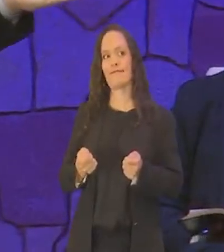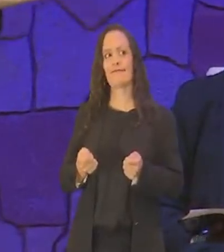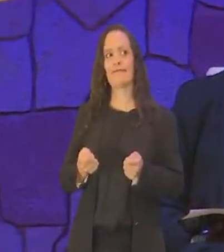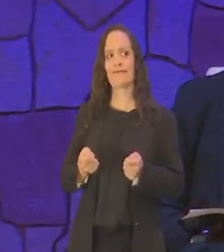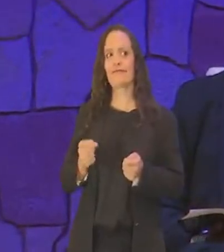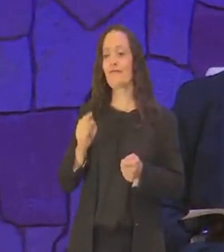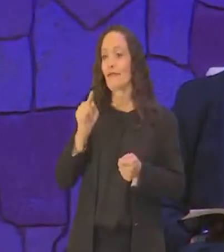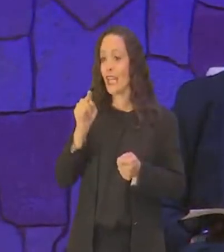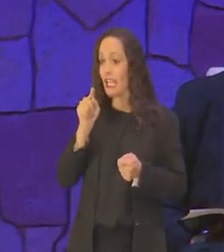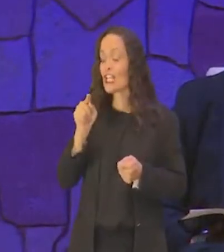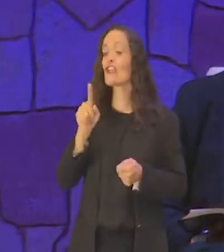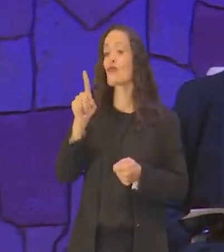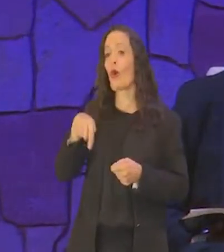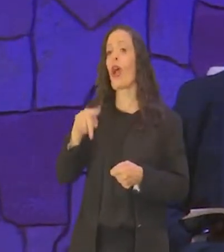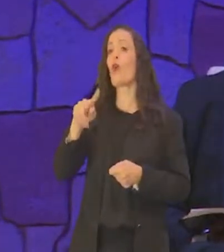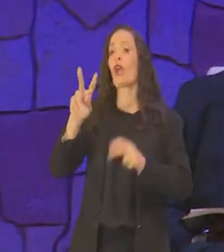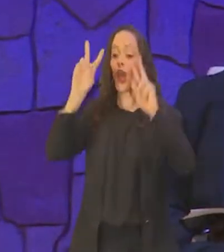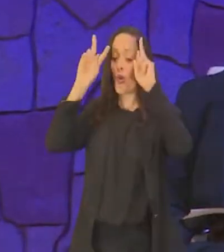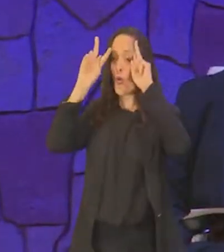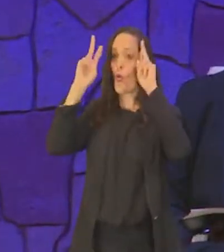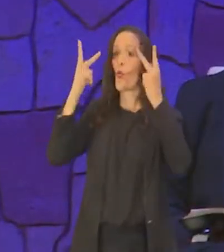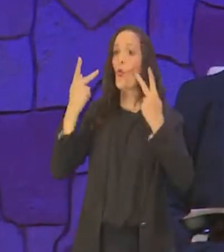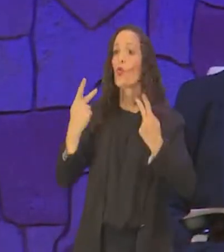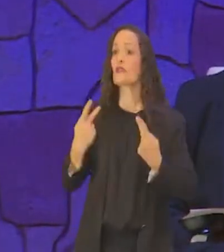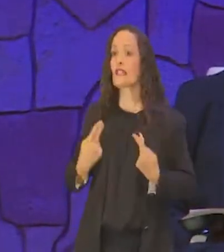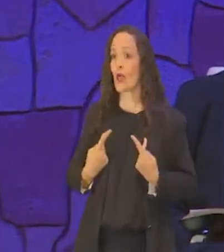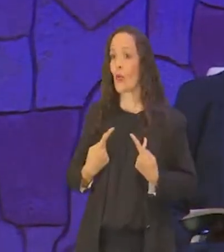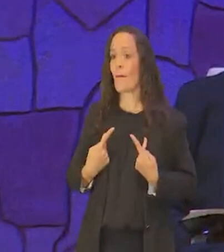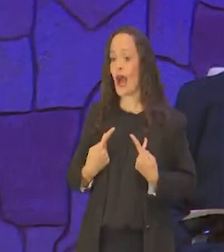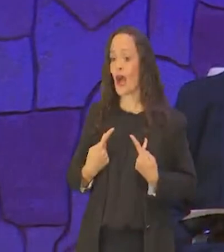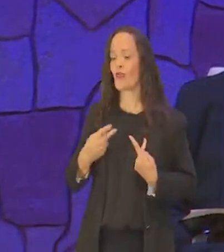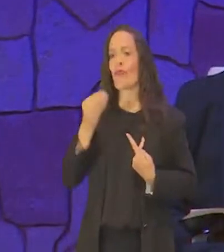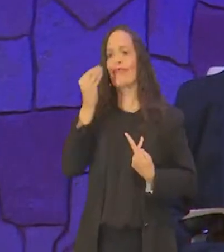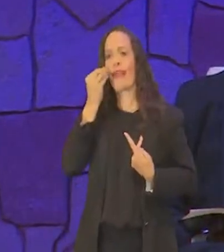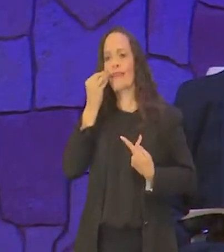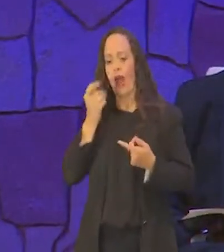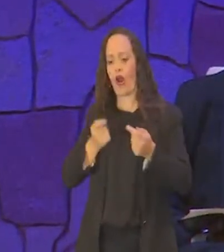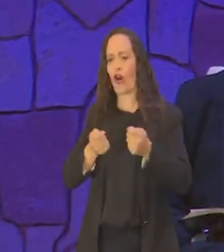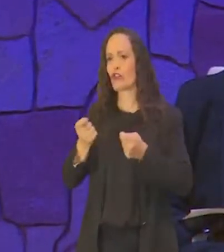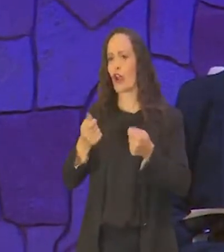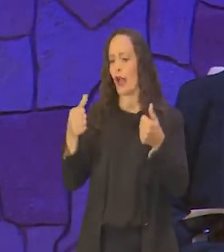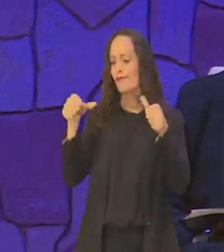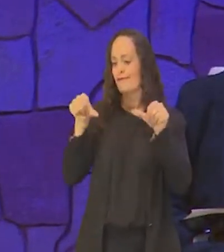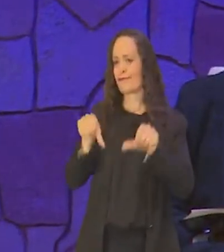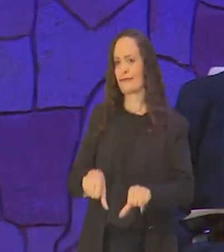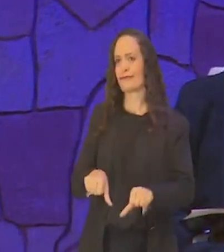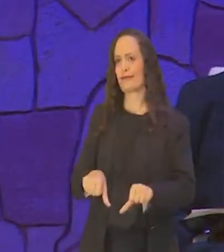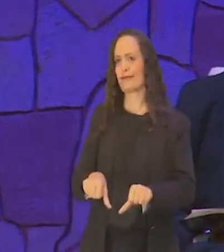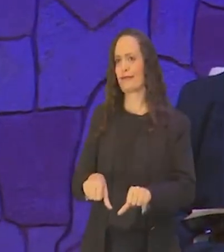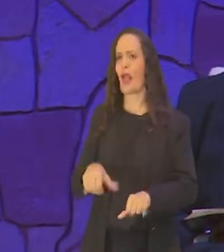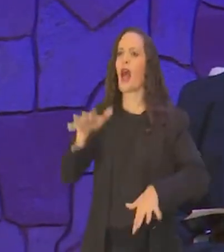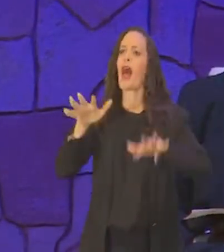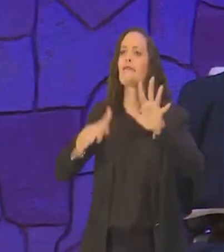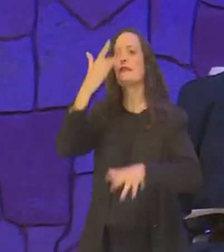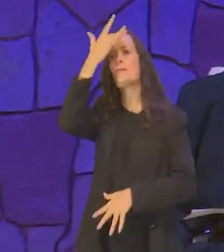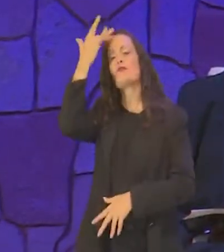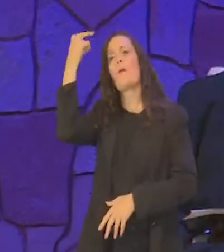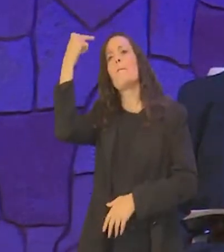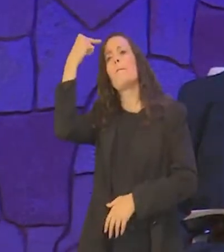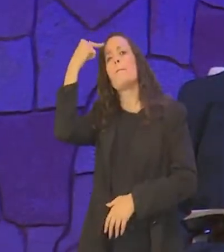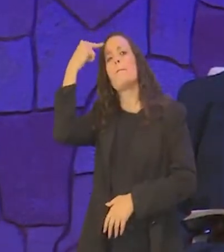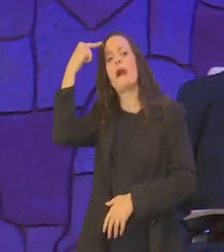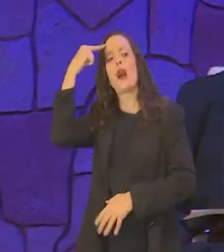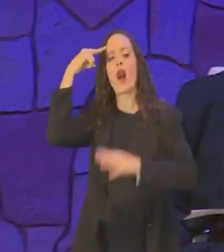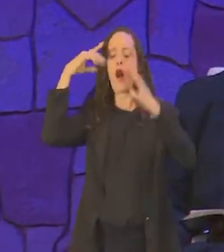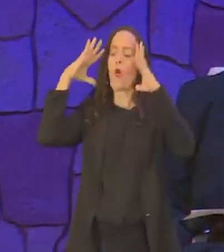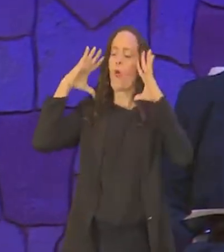Ele queria ter controle sobre a sua vida. Qual de nós tem conforto ao